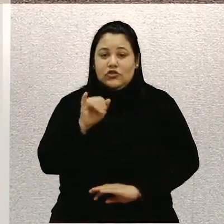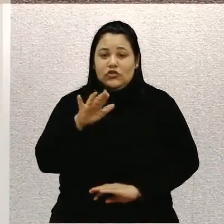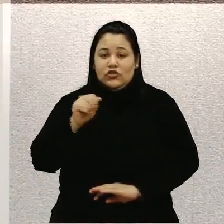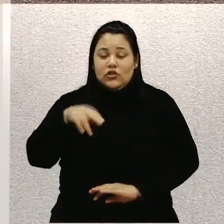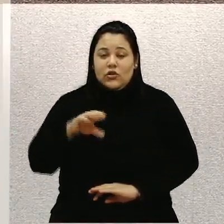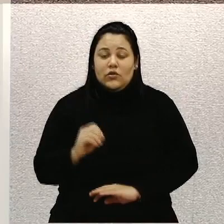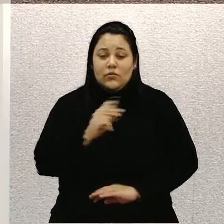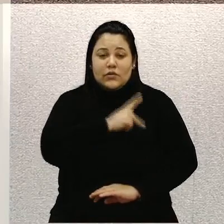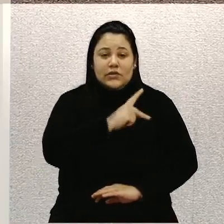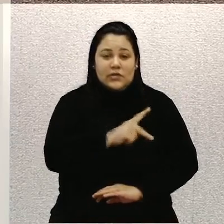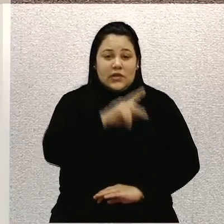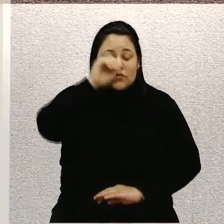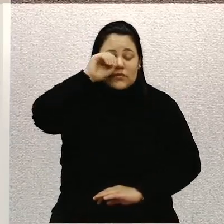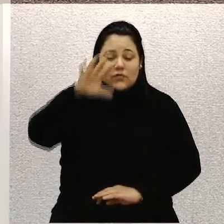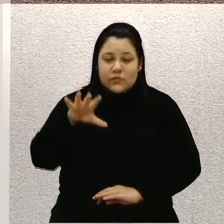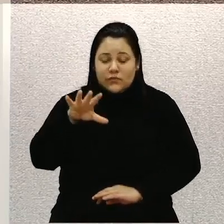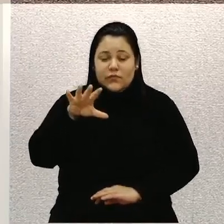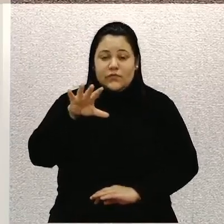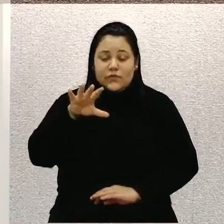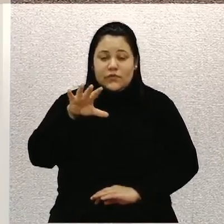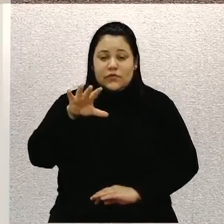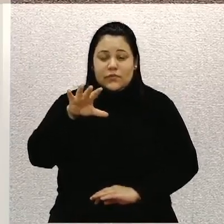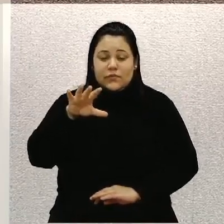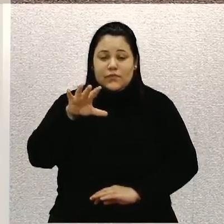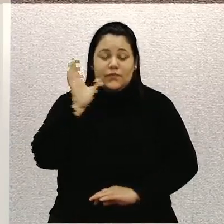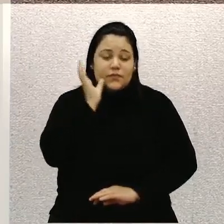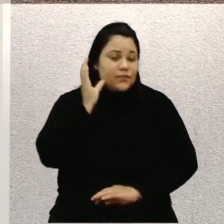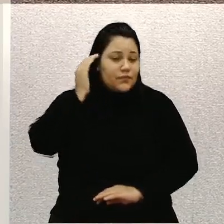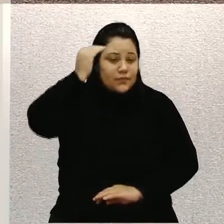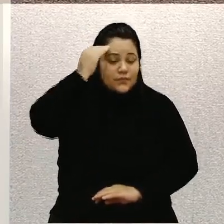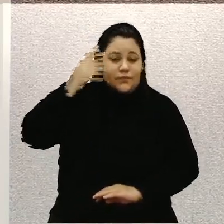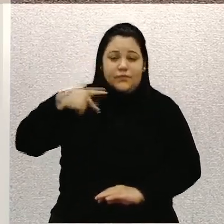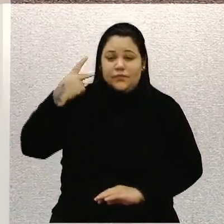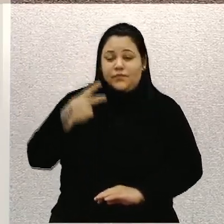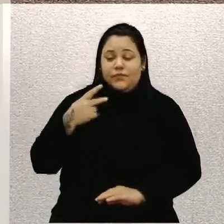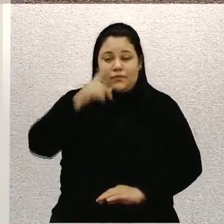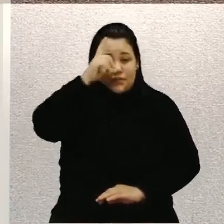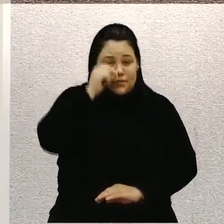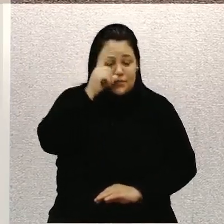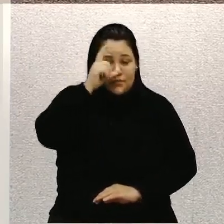presidente, Elisandro Fiuza Gonçalves, vereador, Felipe João Gramamário, vereador, Maurício Fernandes